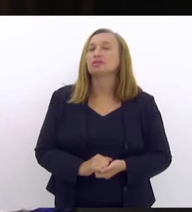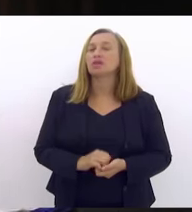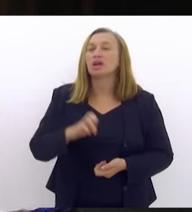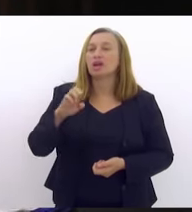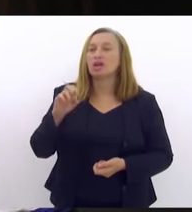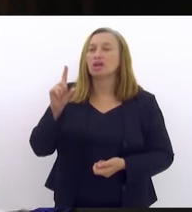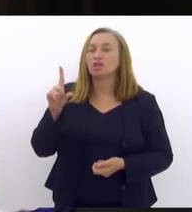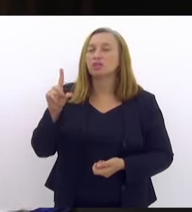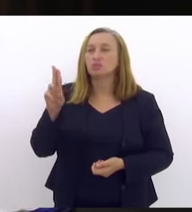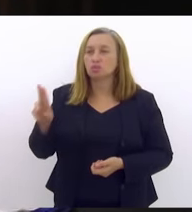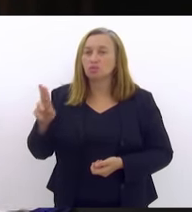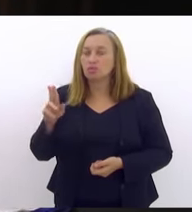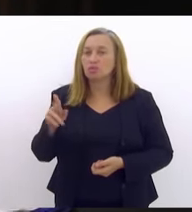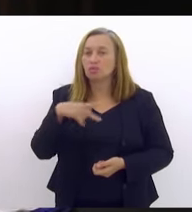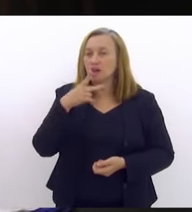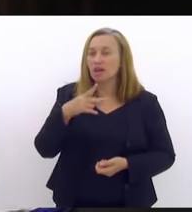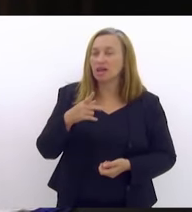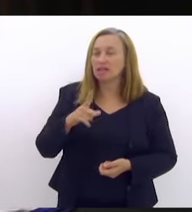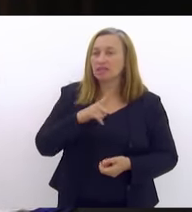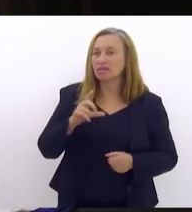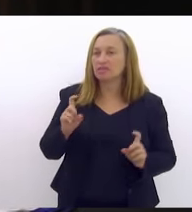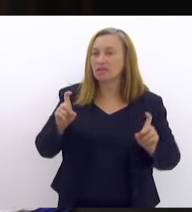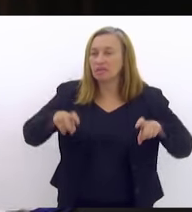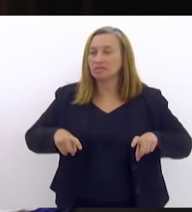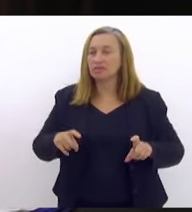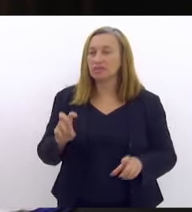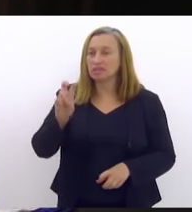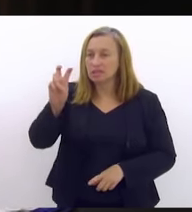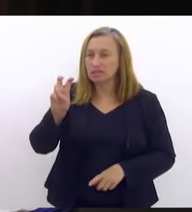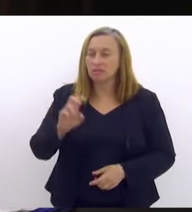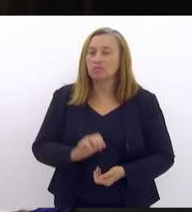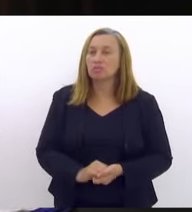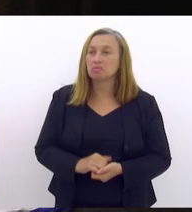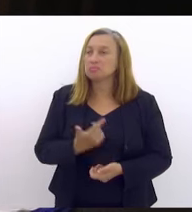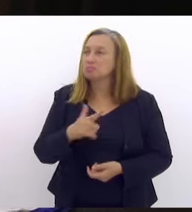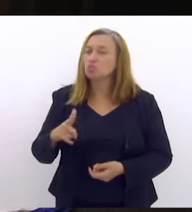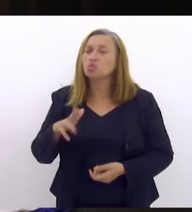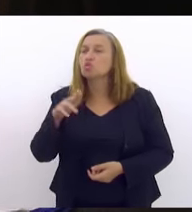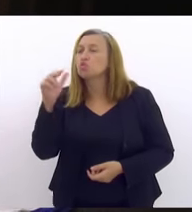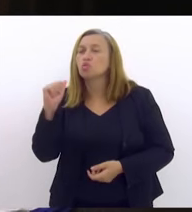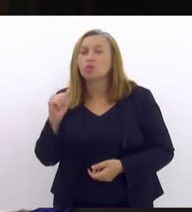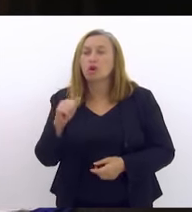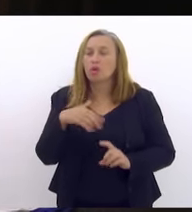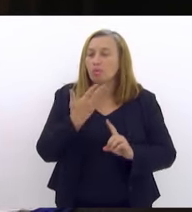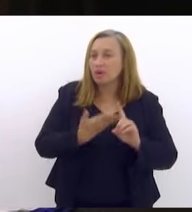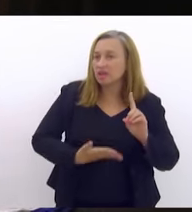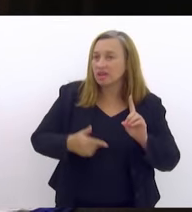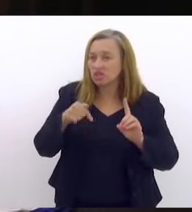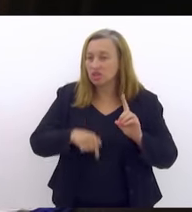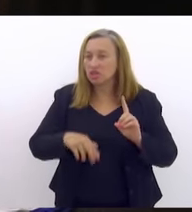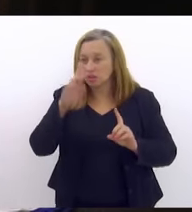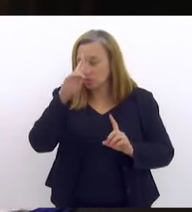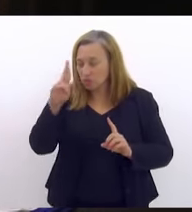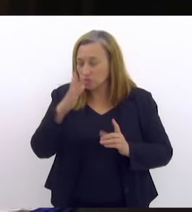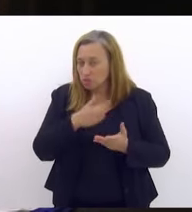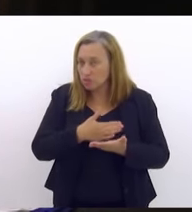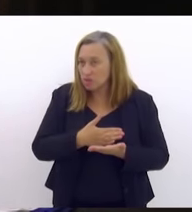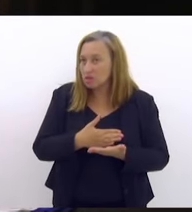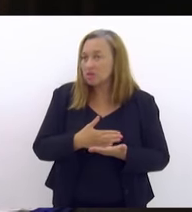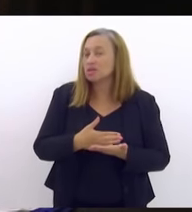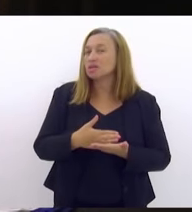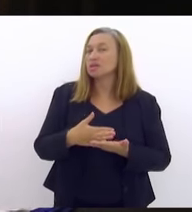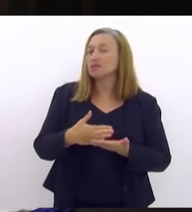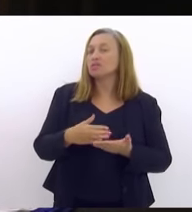5 mandatos e nunca recebeu aqui uma homenagem. E o senhor é pioneiro também